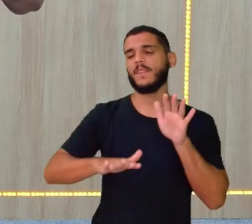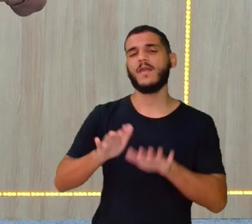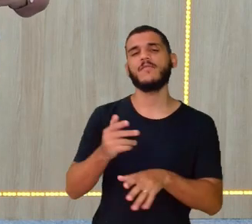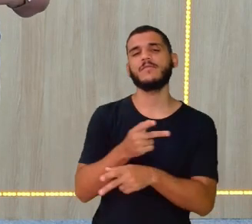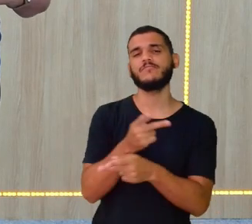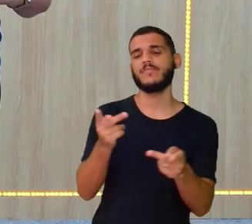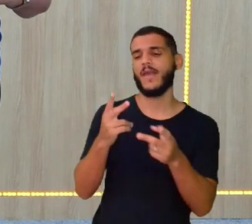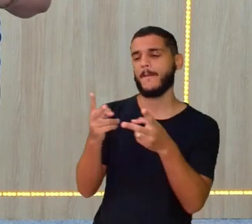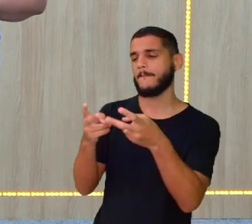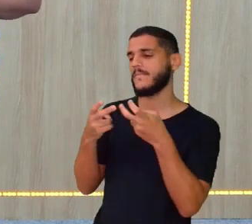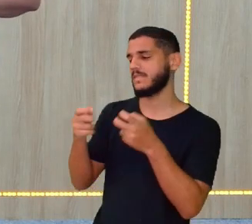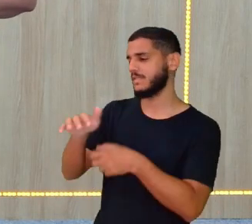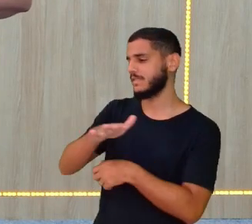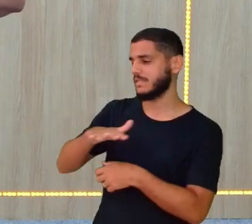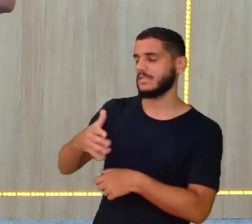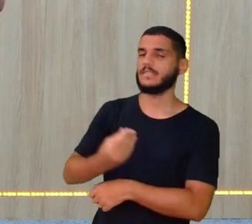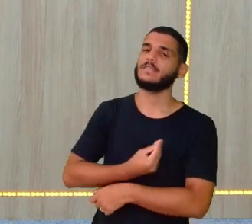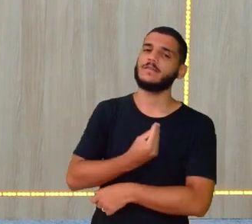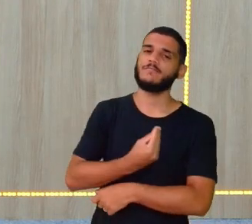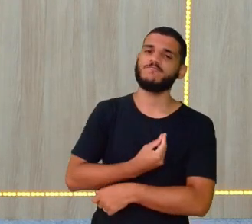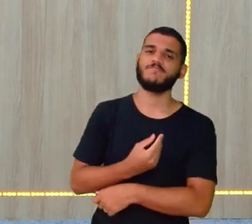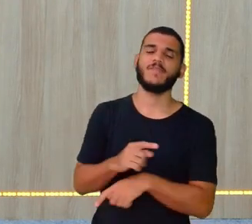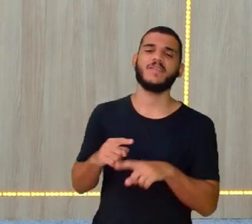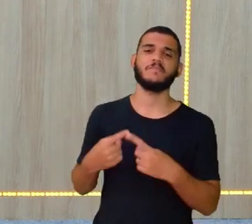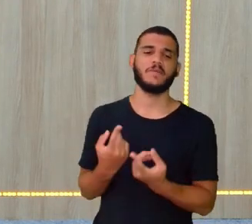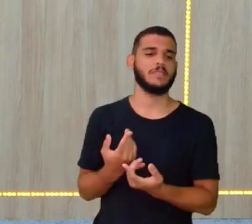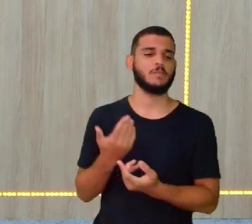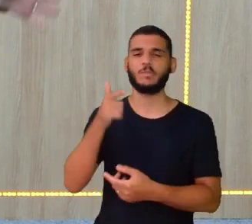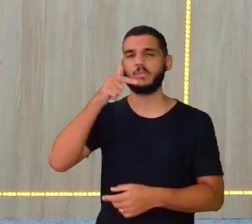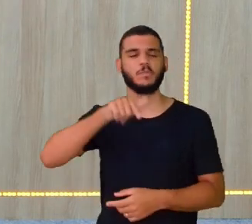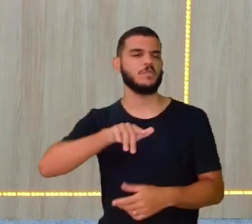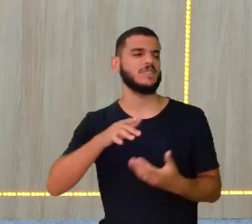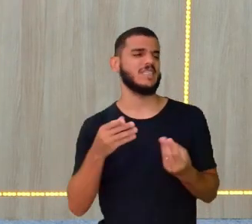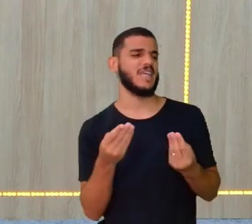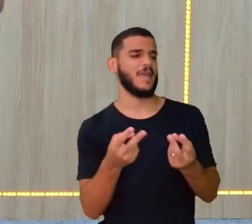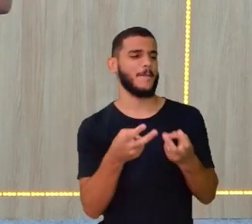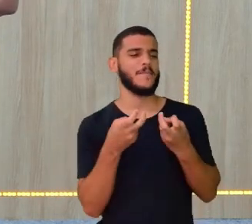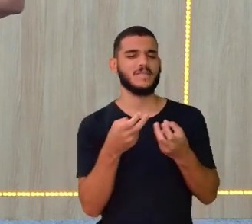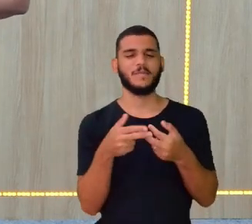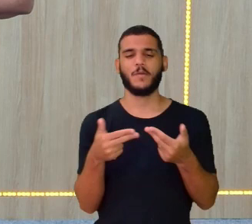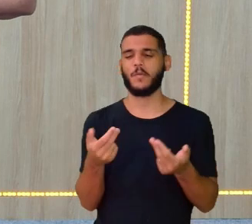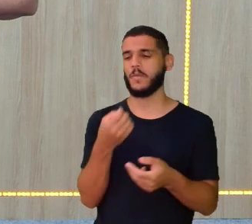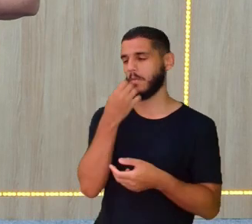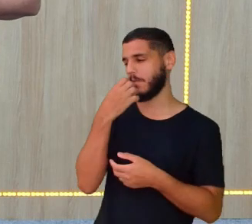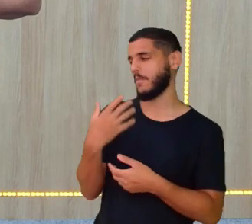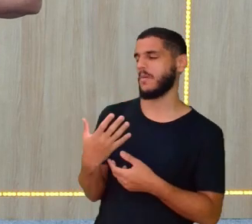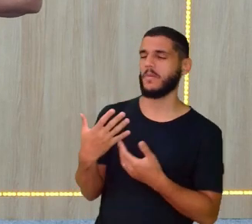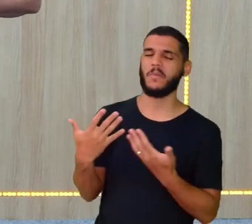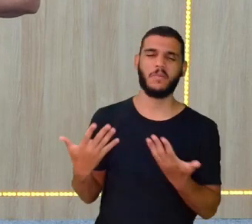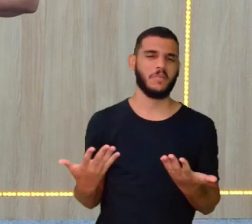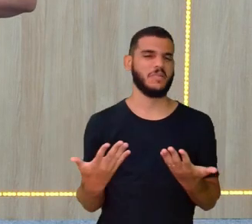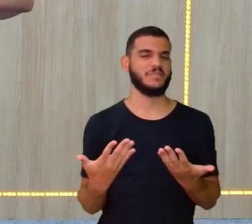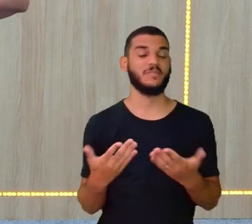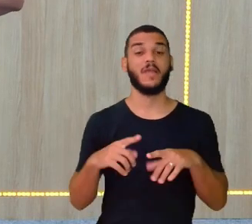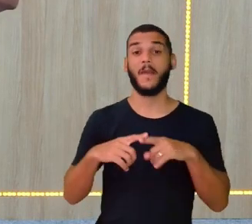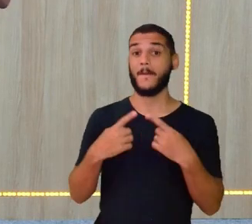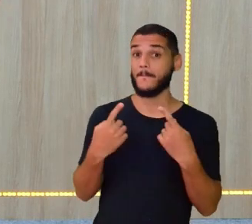você está convivendo e você não vê muitas coisas que são agradáveis para você. Mas